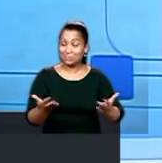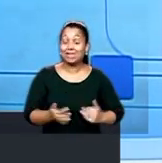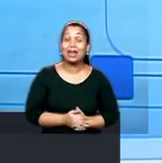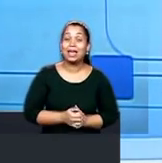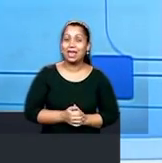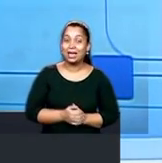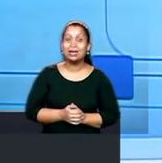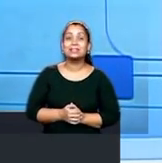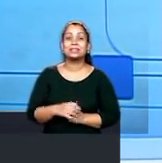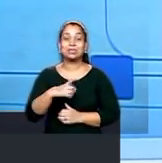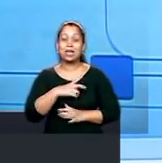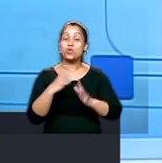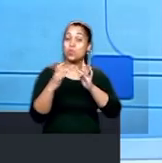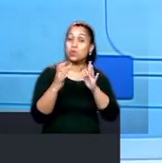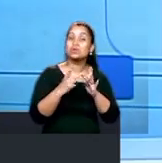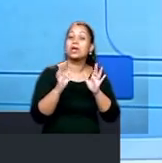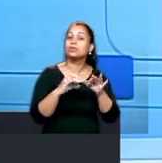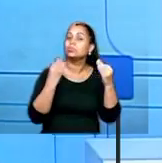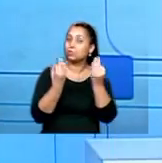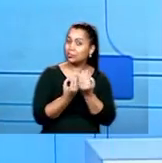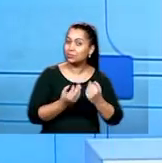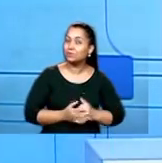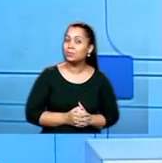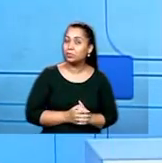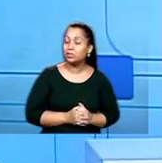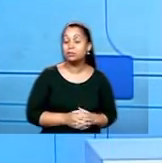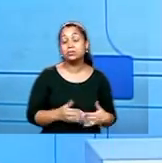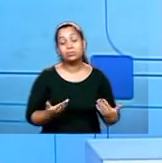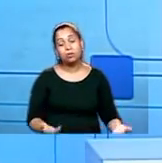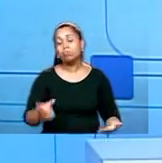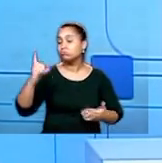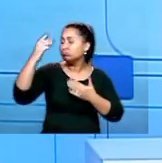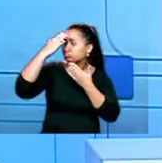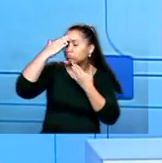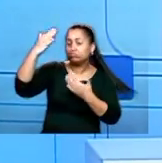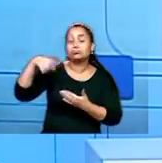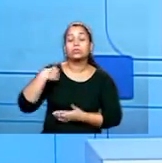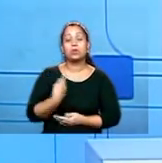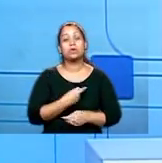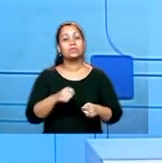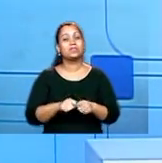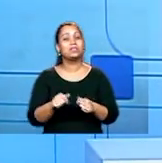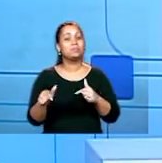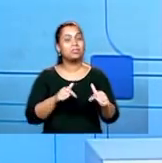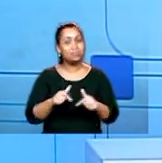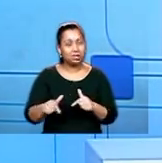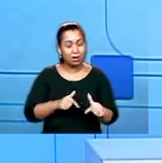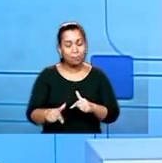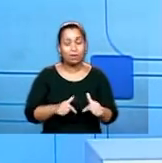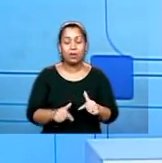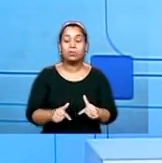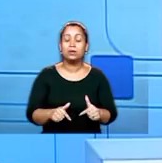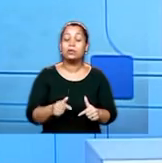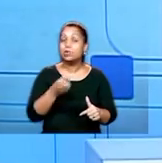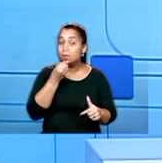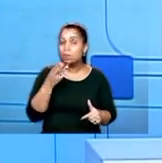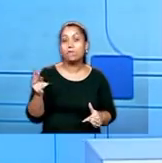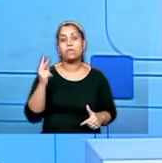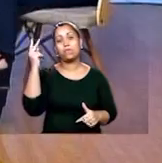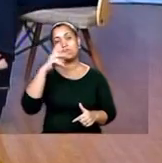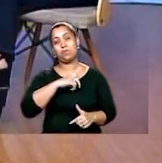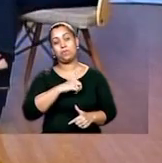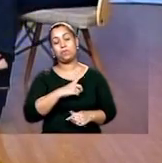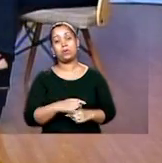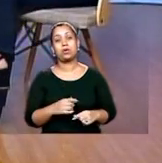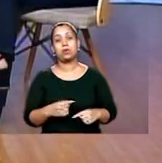gente tem o contato com essas famílias, né? Graças a Deus nós fazemos esse trabalho e é muito bem valorizado